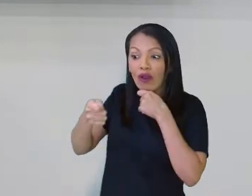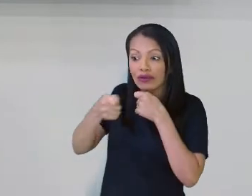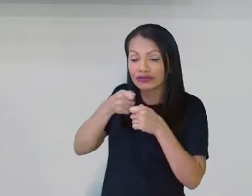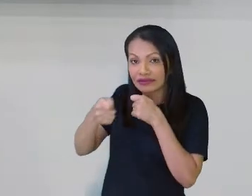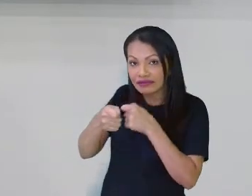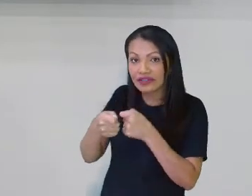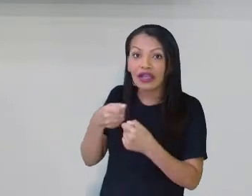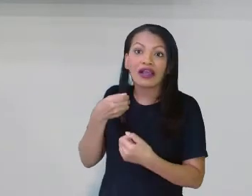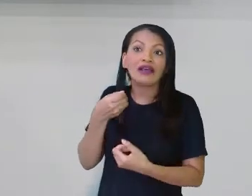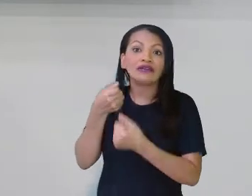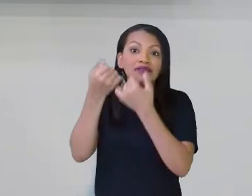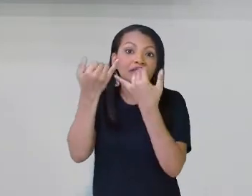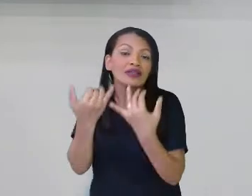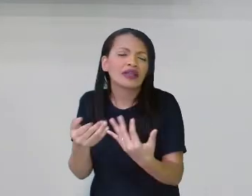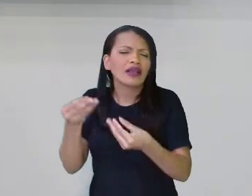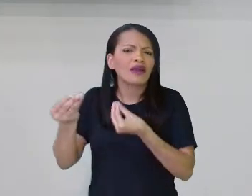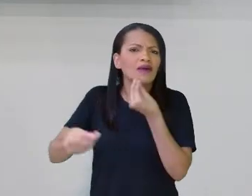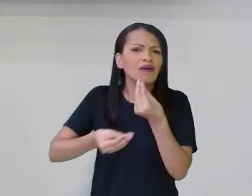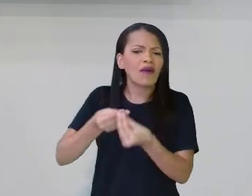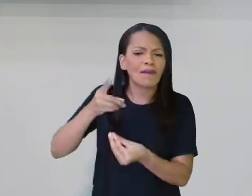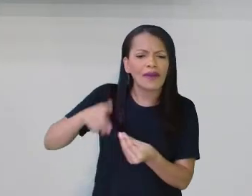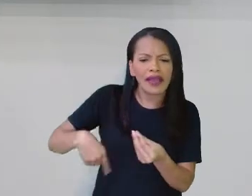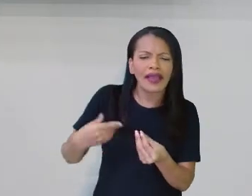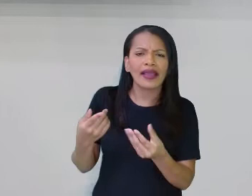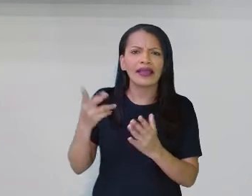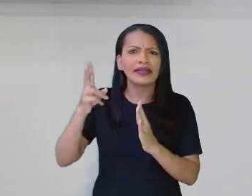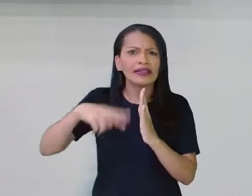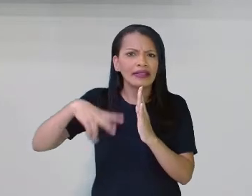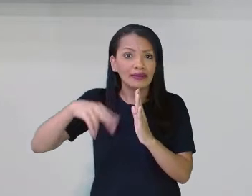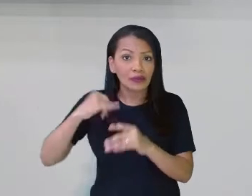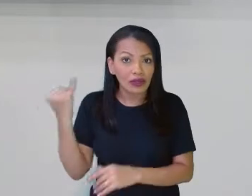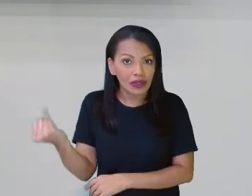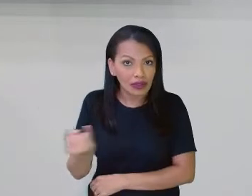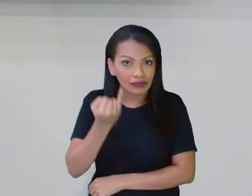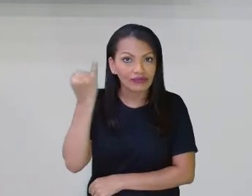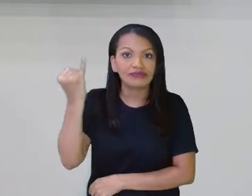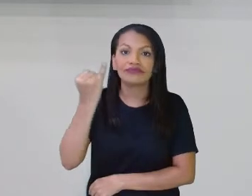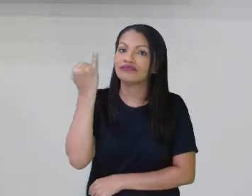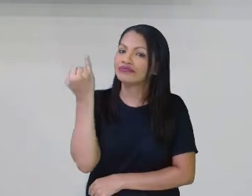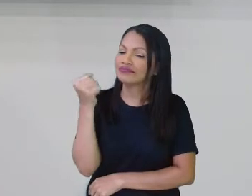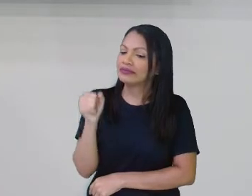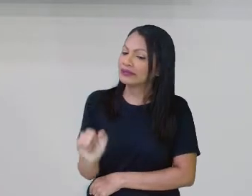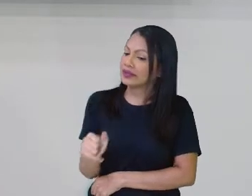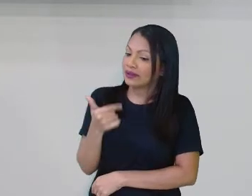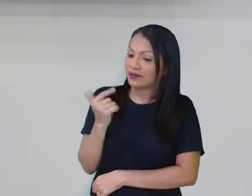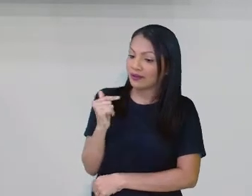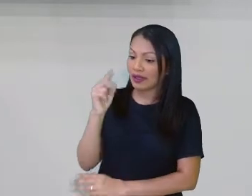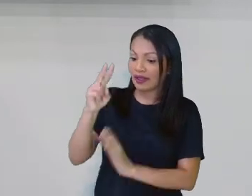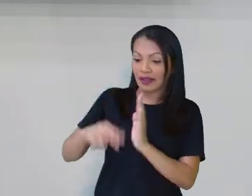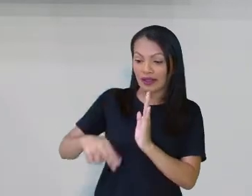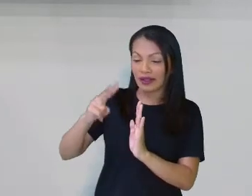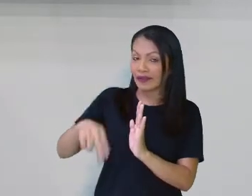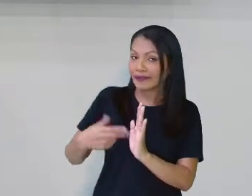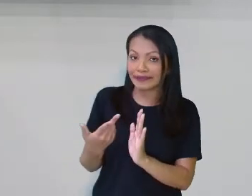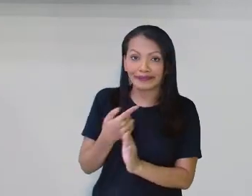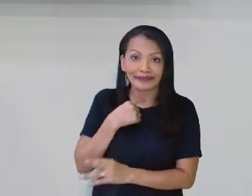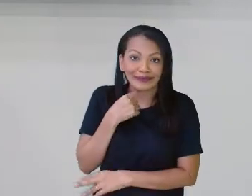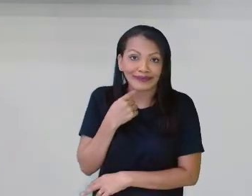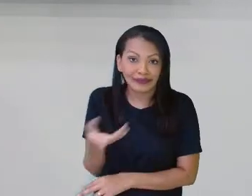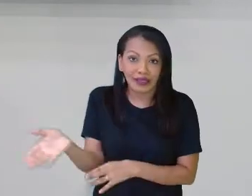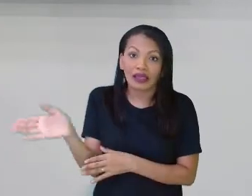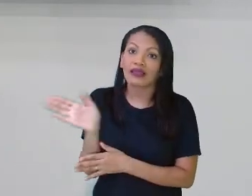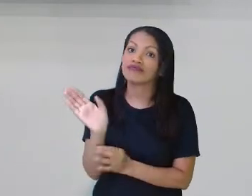nos contar como é esse momento de leitura, que é tão importante. Sem a leitura, a gente não vai para canto